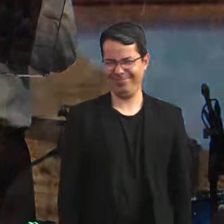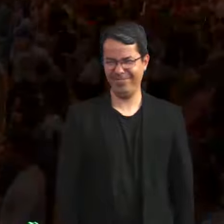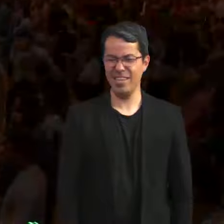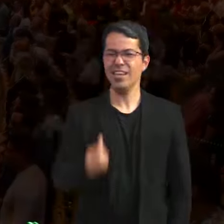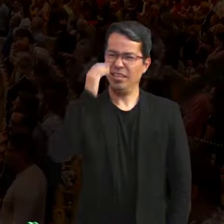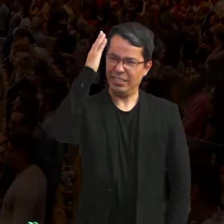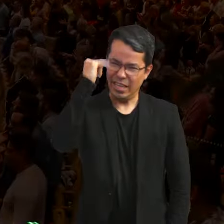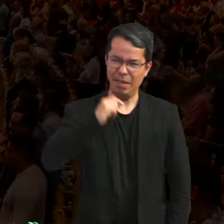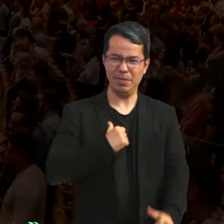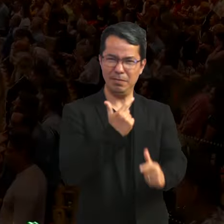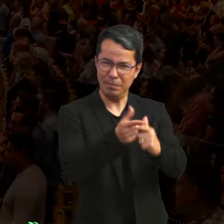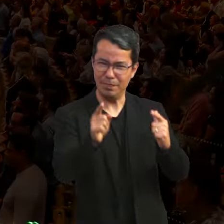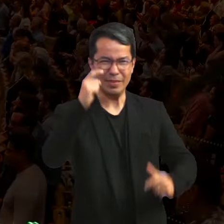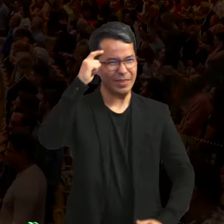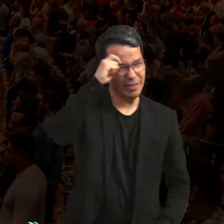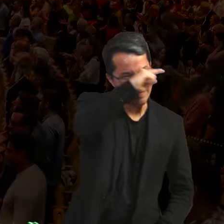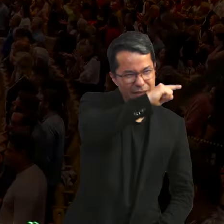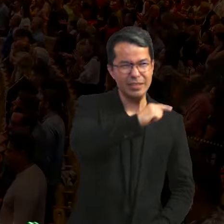T vezas